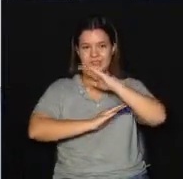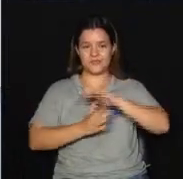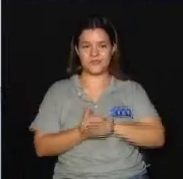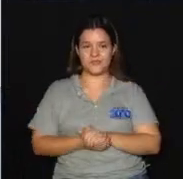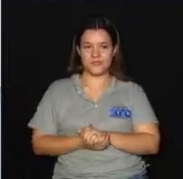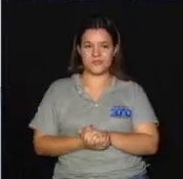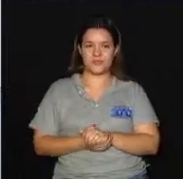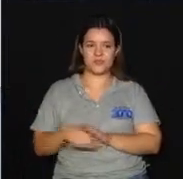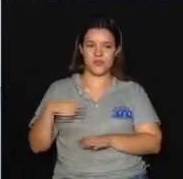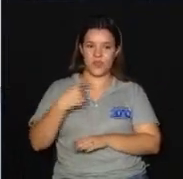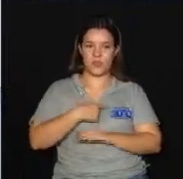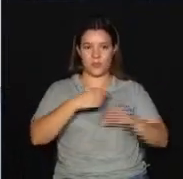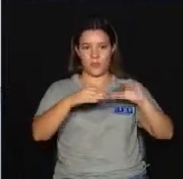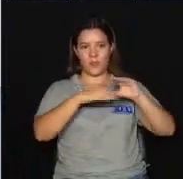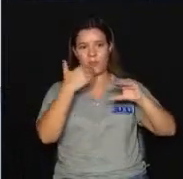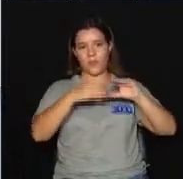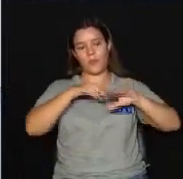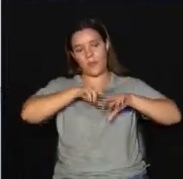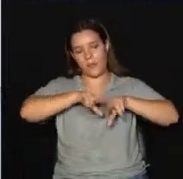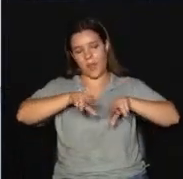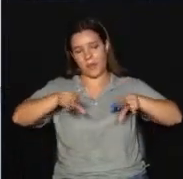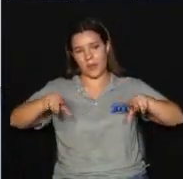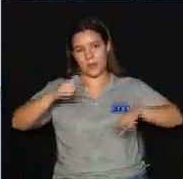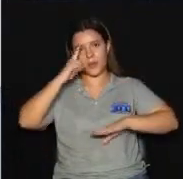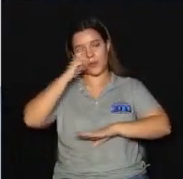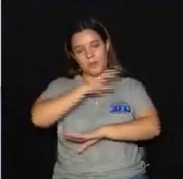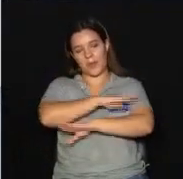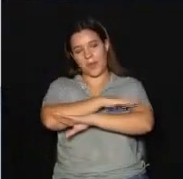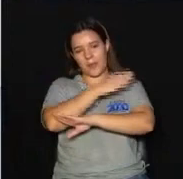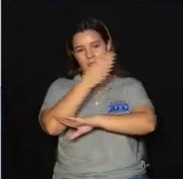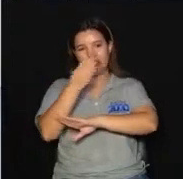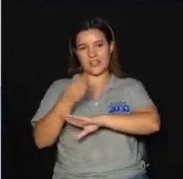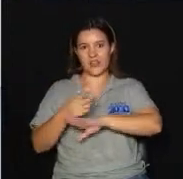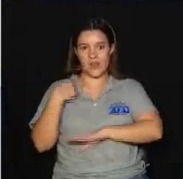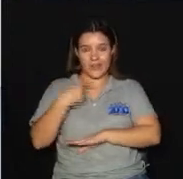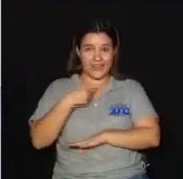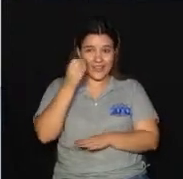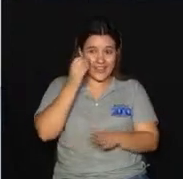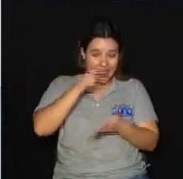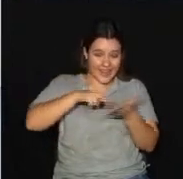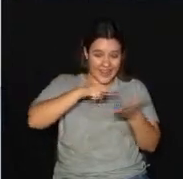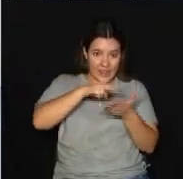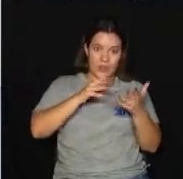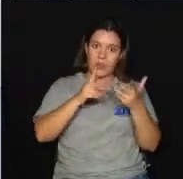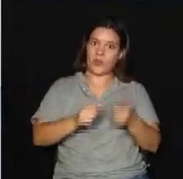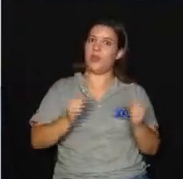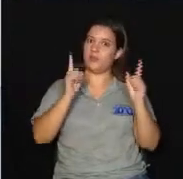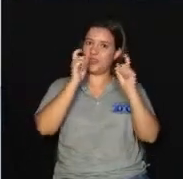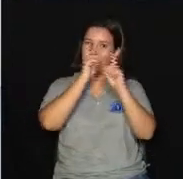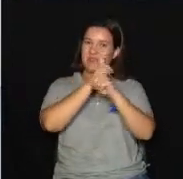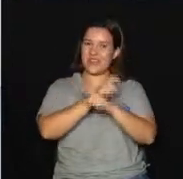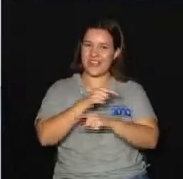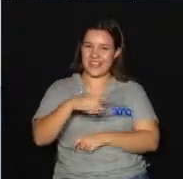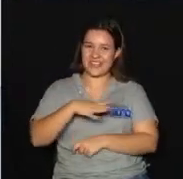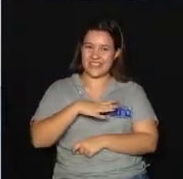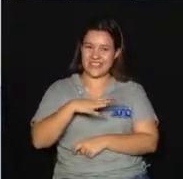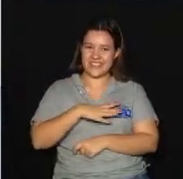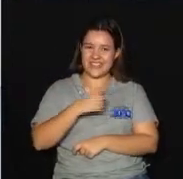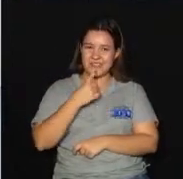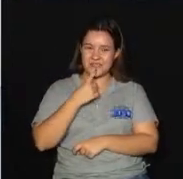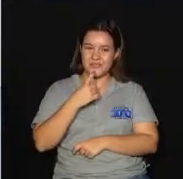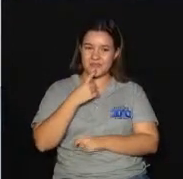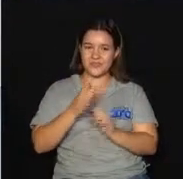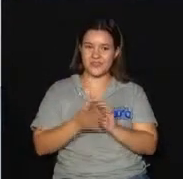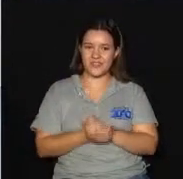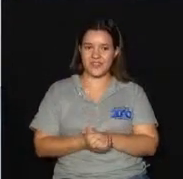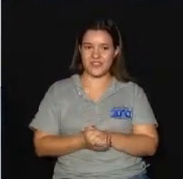porque nós recebemos diversas mensagens ao longo do dia, a gente vai tentando ler todas as mensagens. Aqui na cidade de Campinas